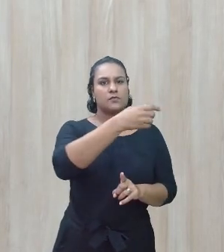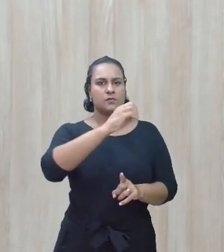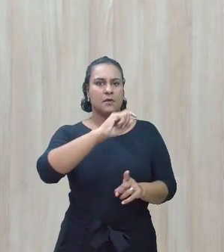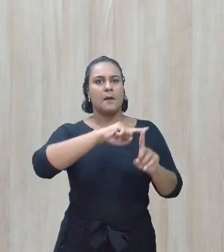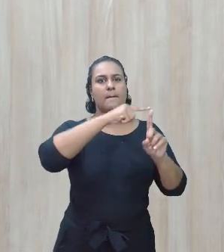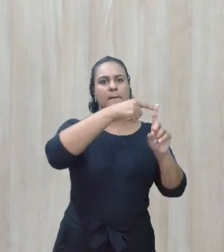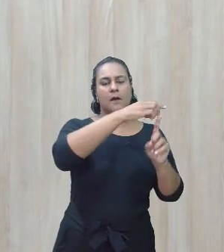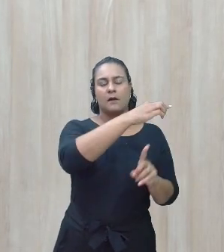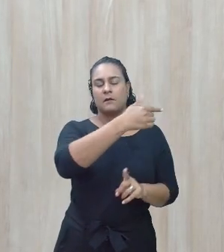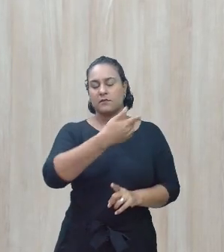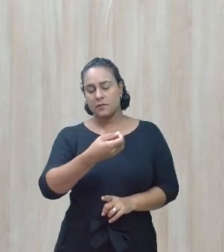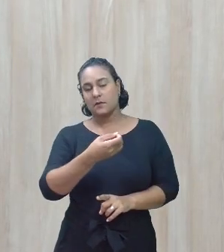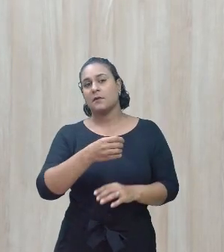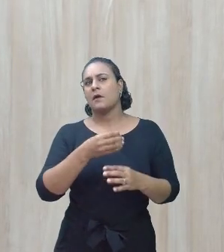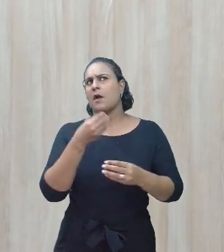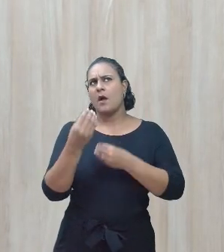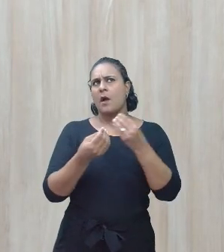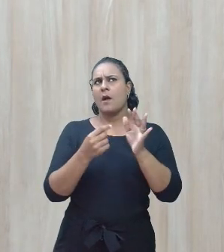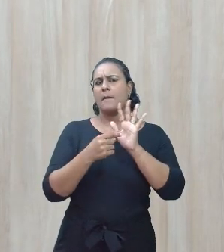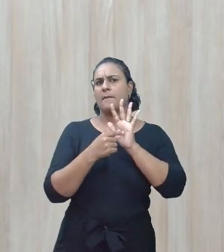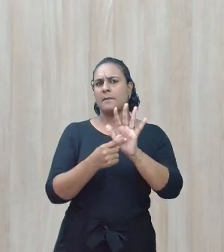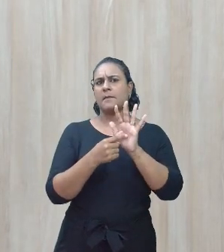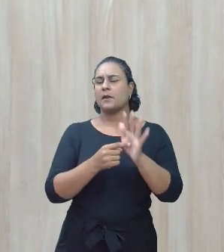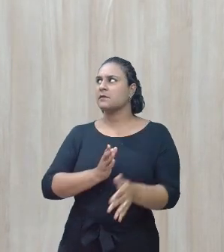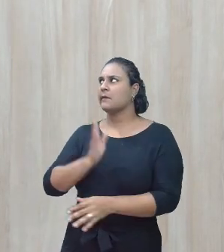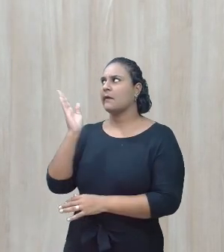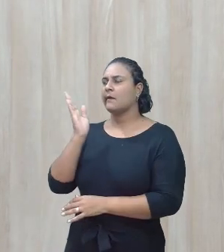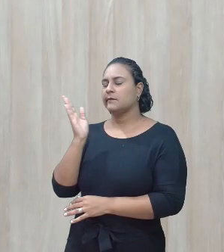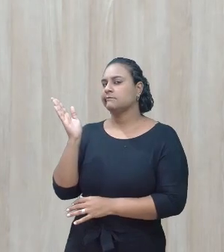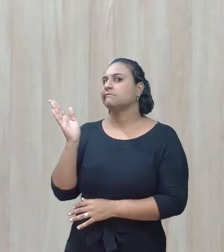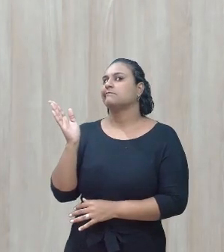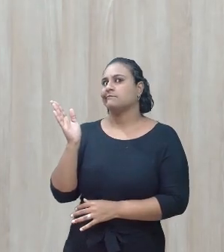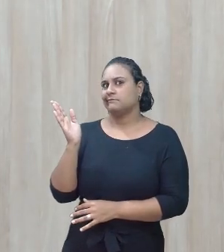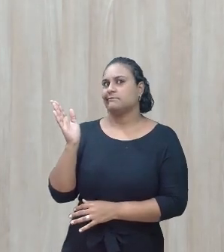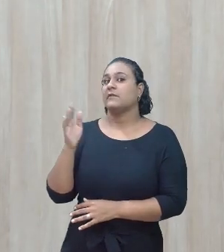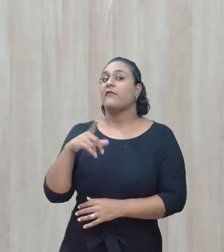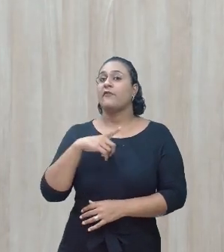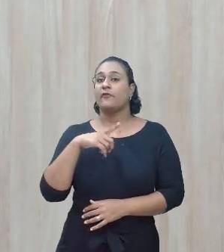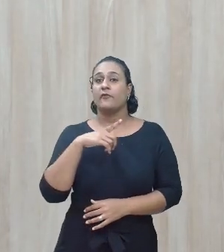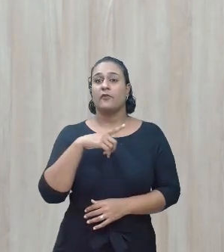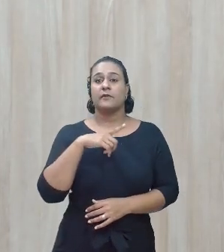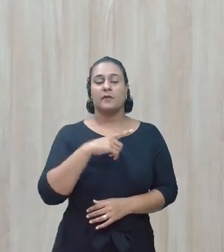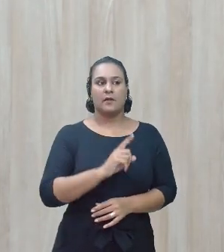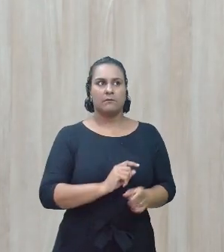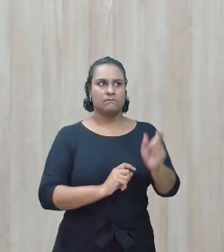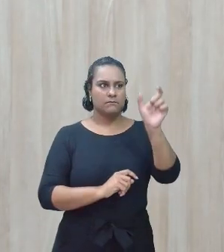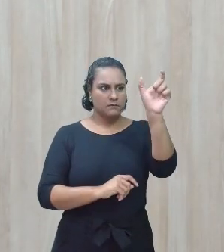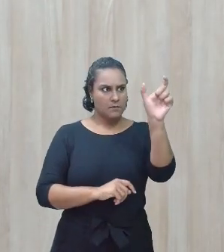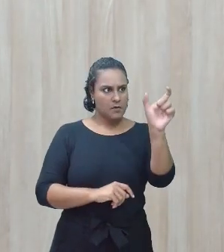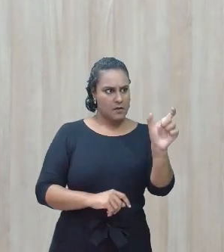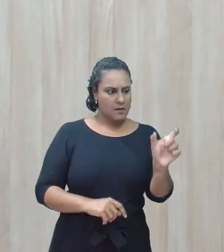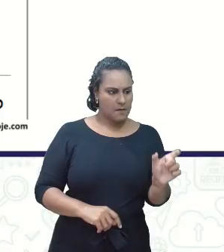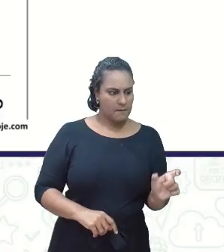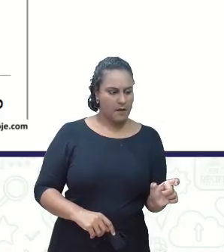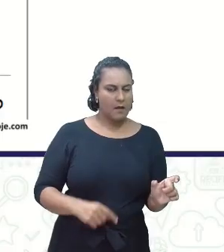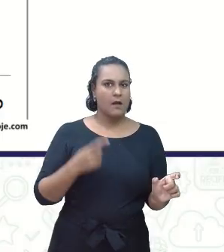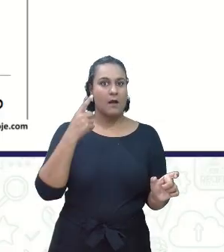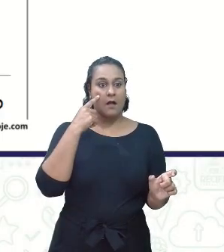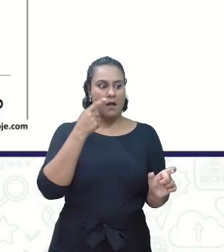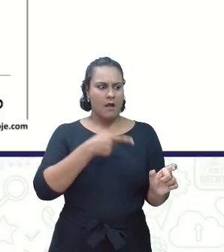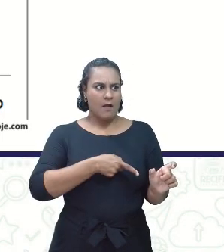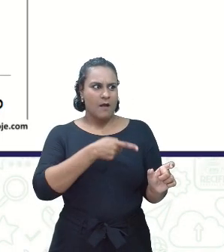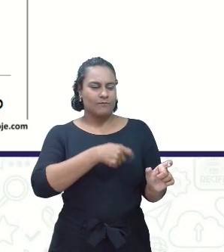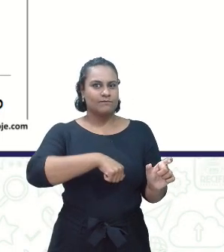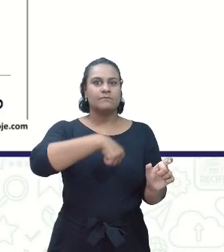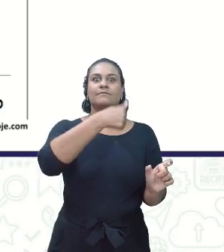de apresentar esse gráfico, essa informação numérica, eu vou colocar uma escala que vai me nortear na altura, de